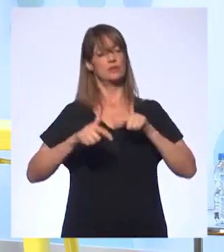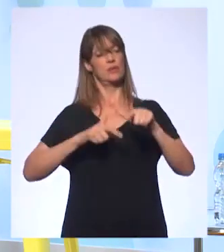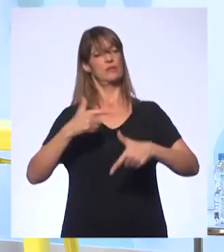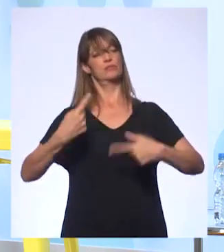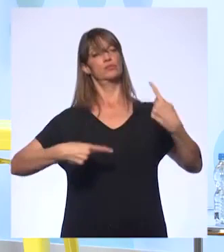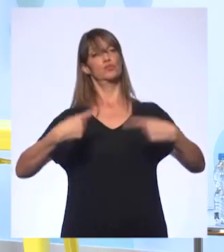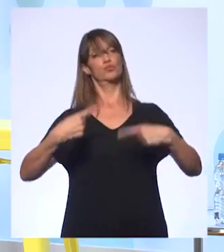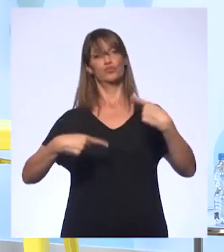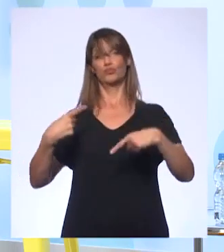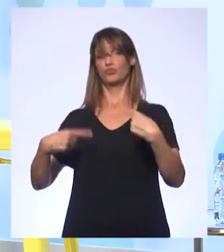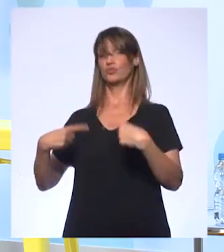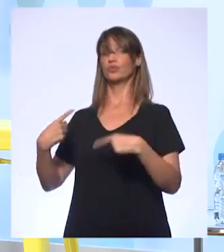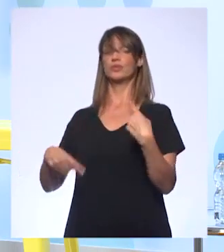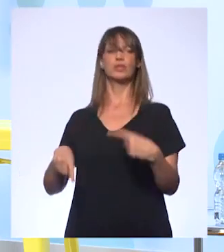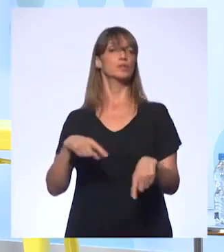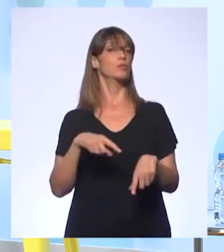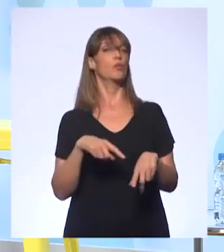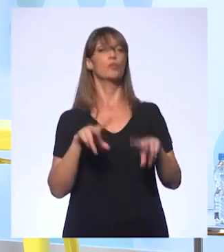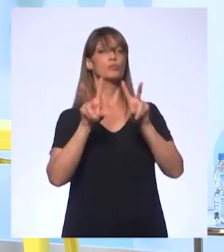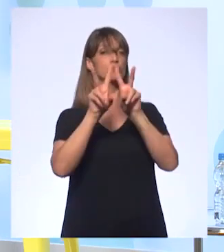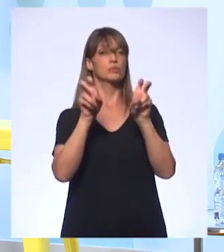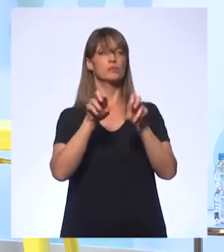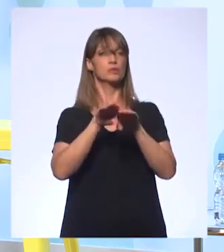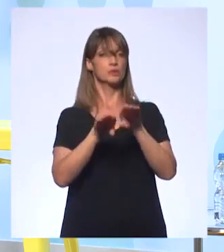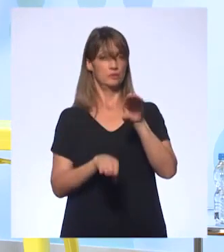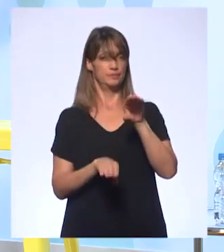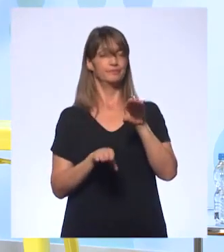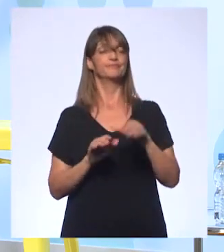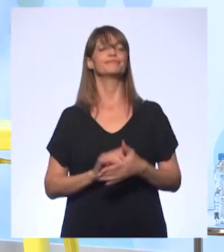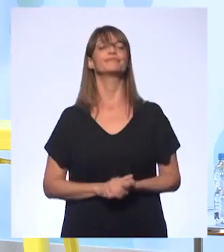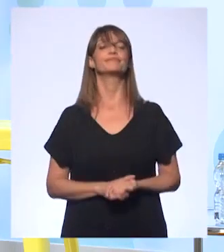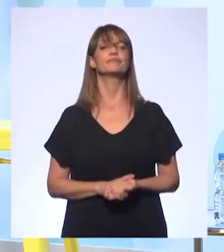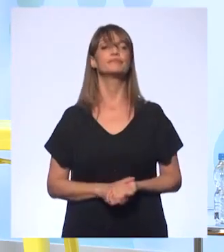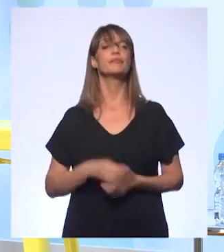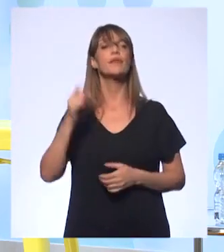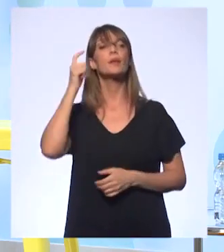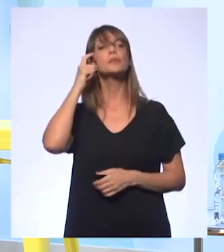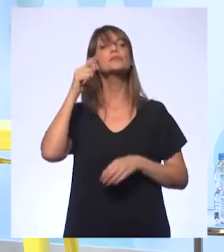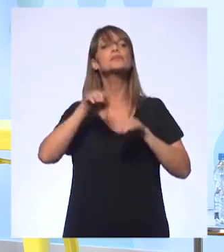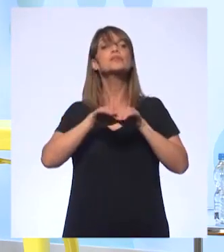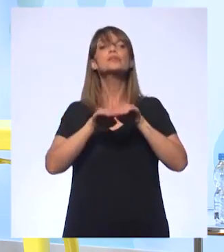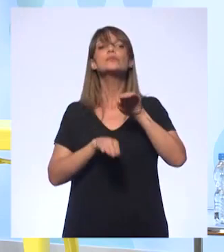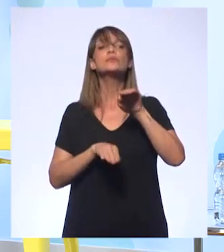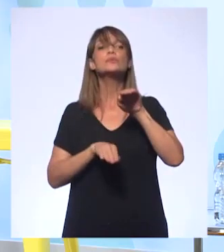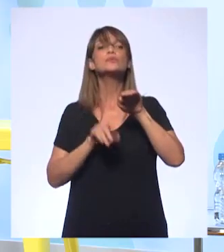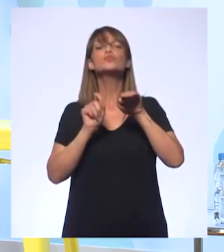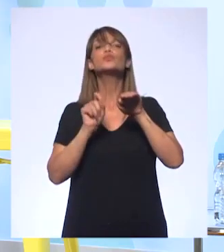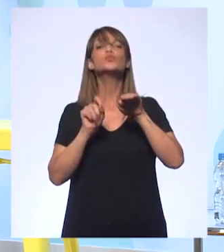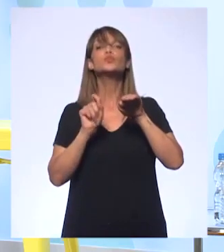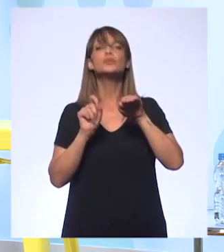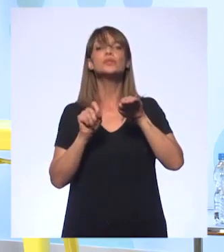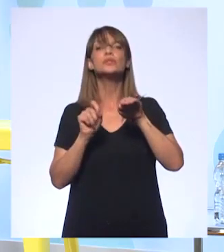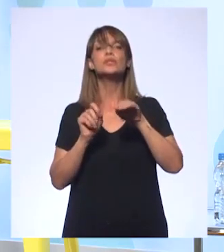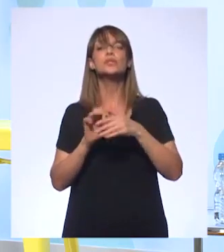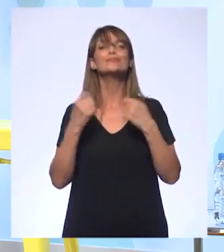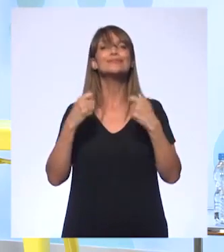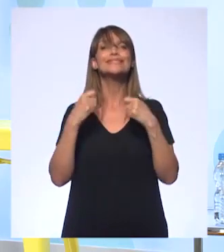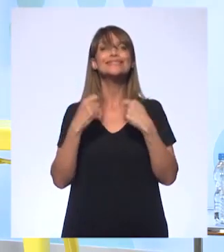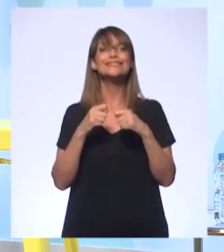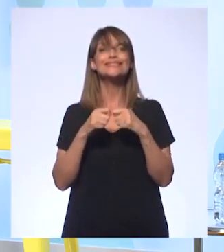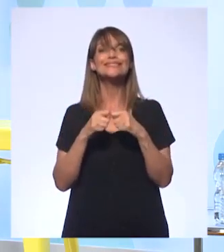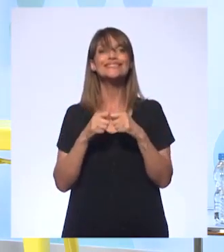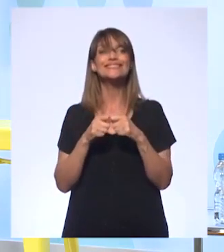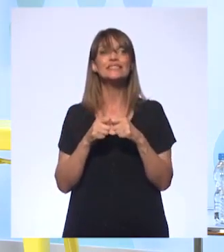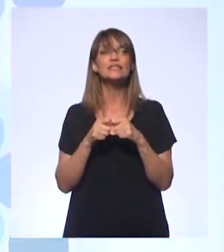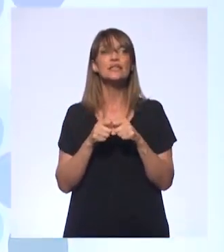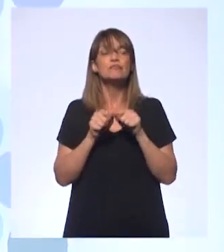as questões relativas à desigualdade. Né? Quando nós pensamos em desigualdade, nós precisamos complexificar